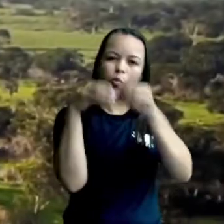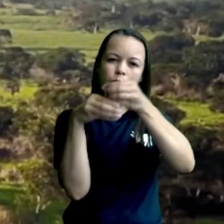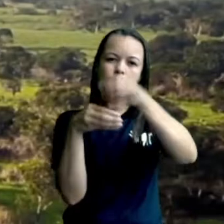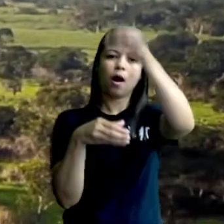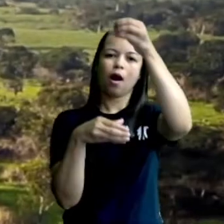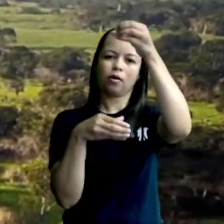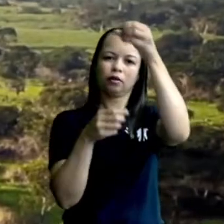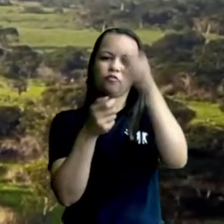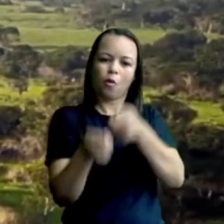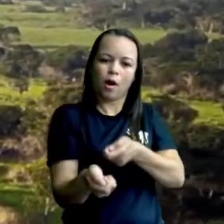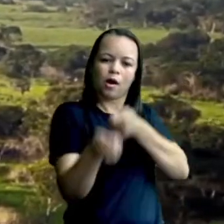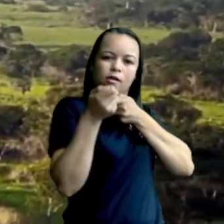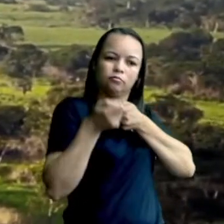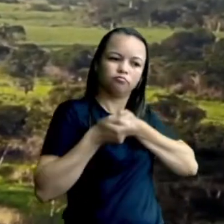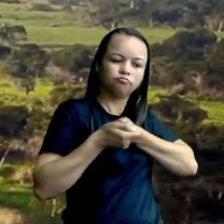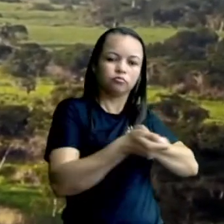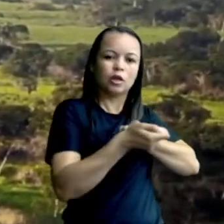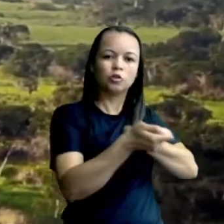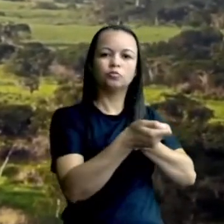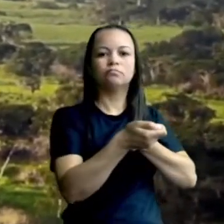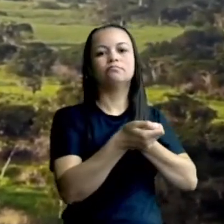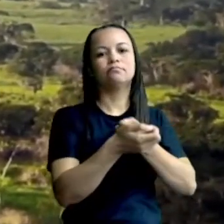espetos.